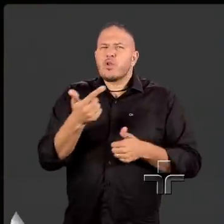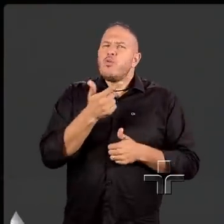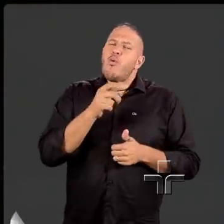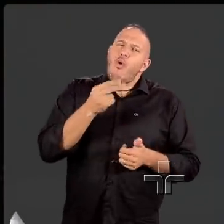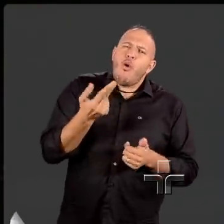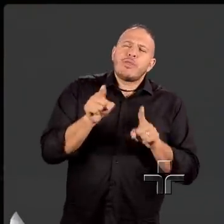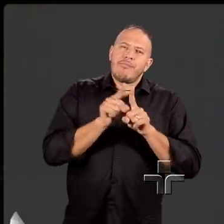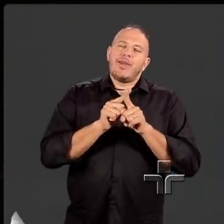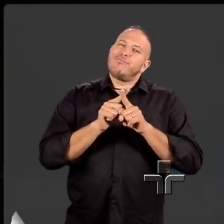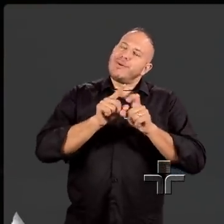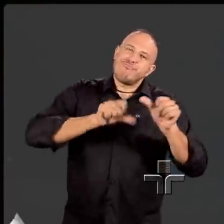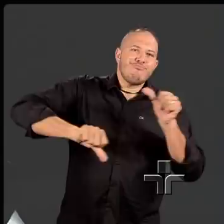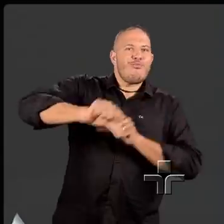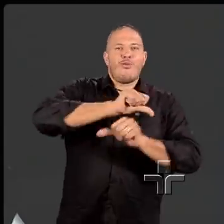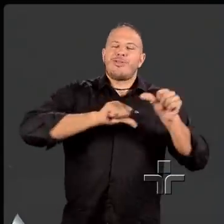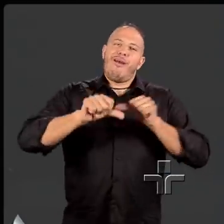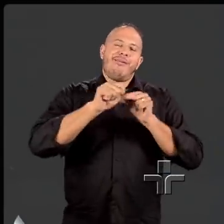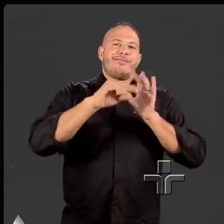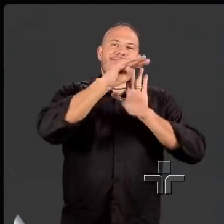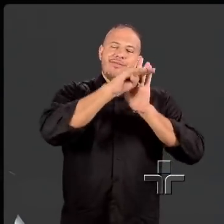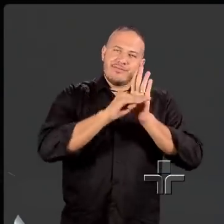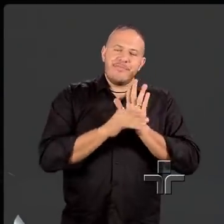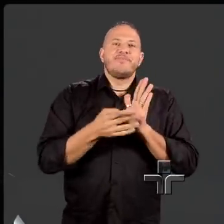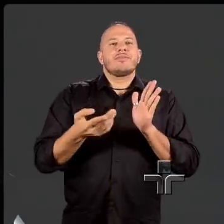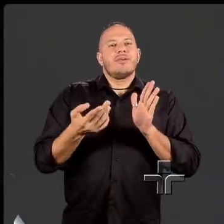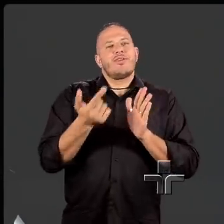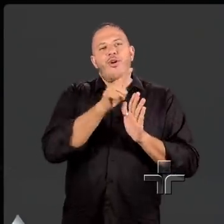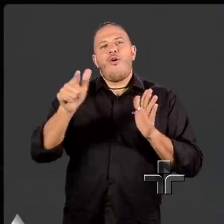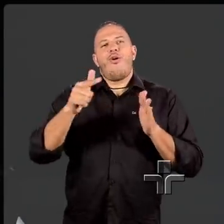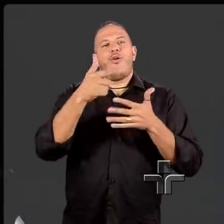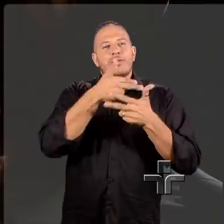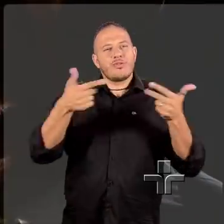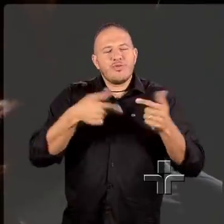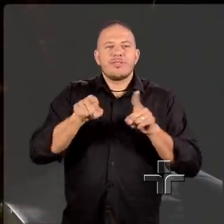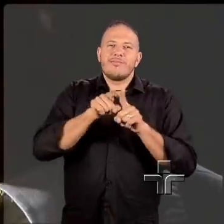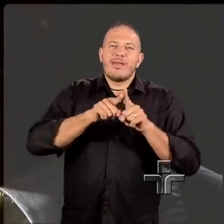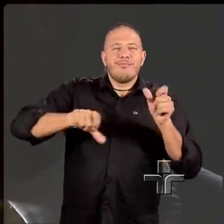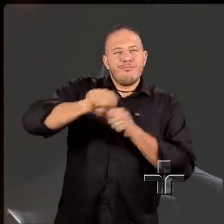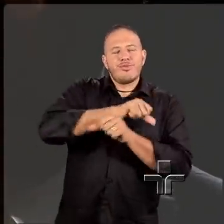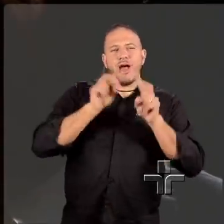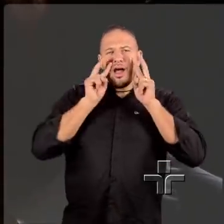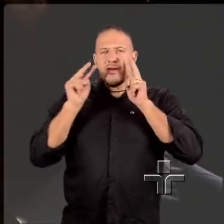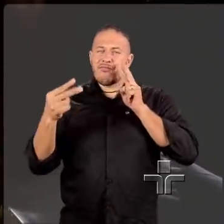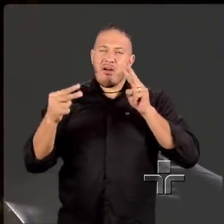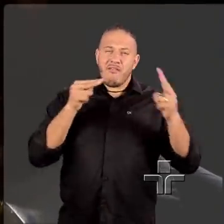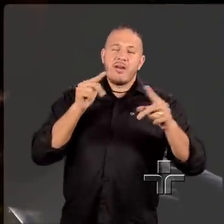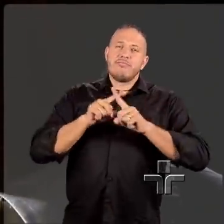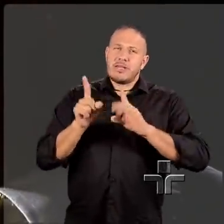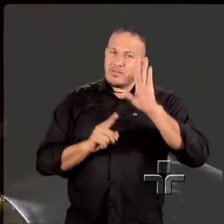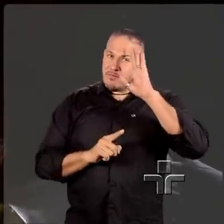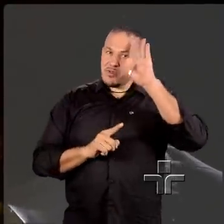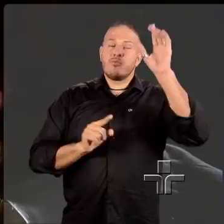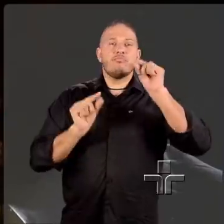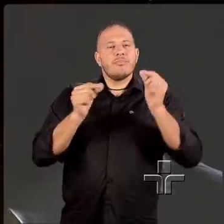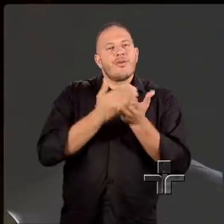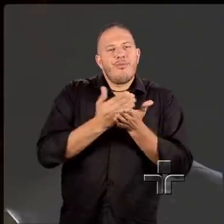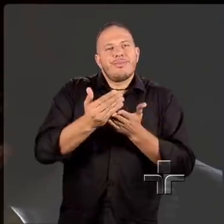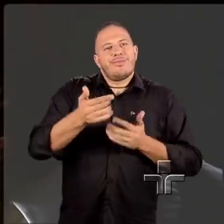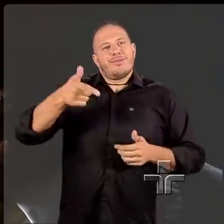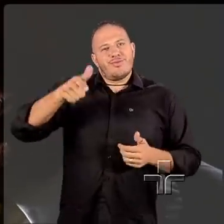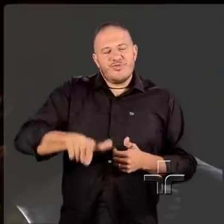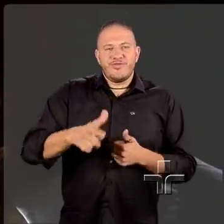uma reformulação que significaria, dentre tantas outras coisas, mudar olhares, mas fundamentalmente começar tudo de